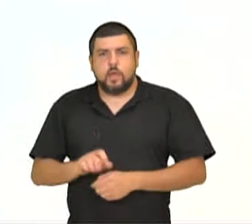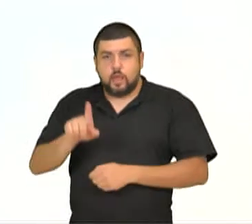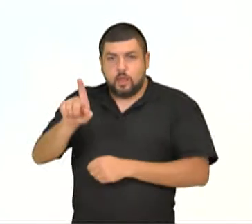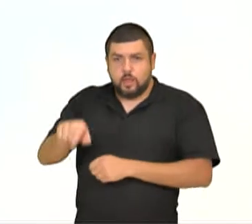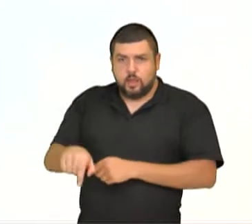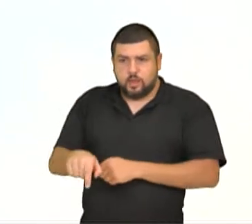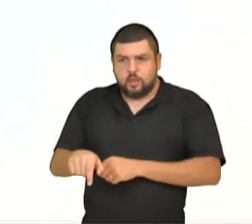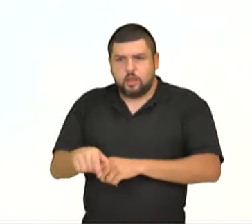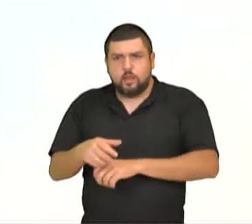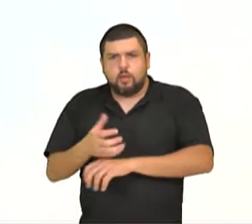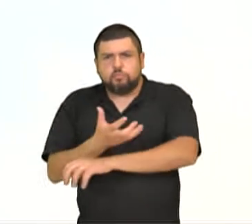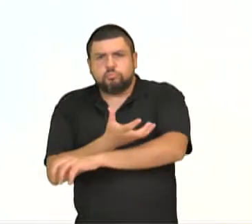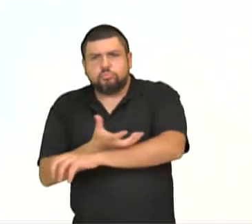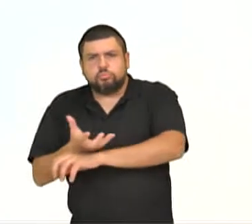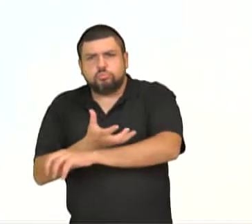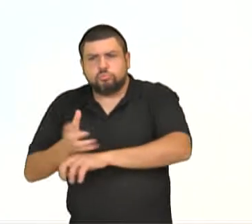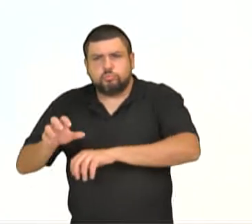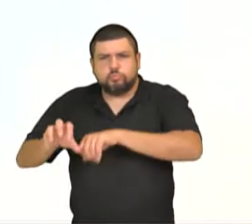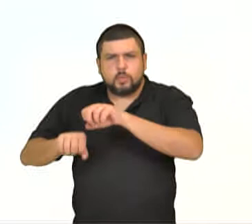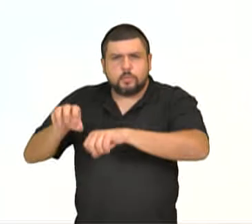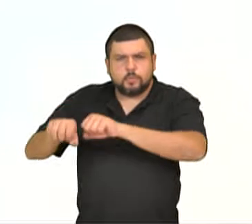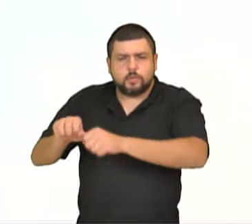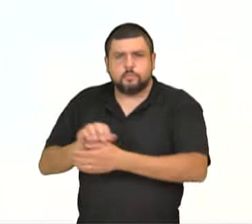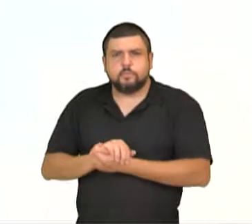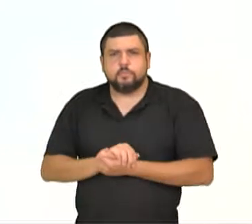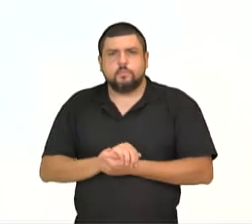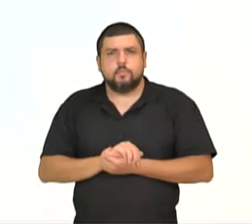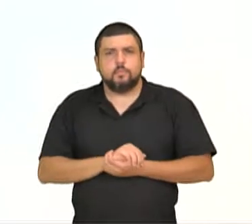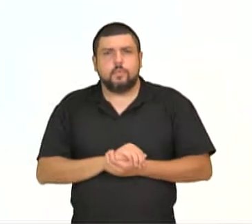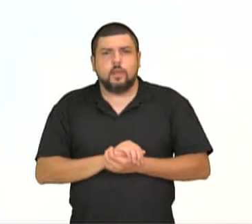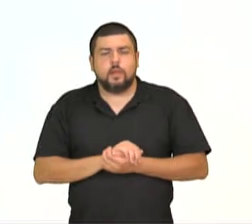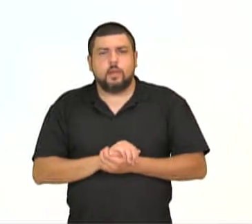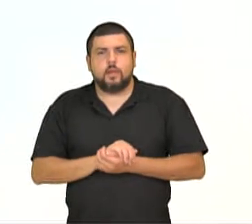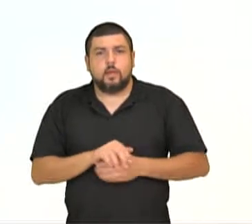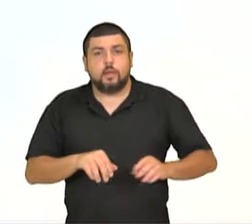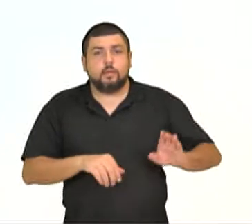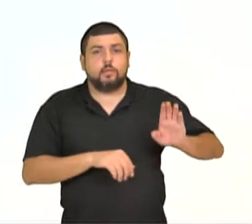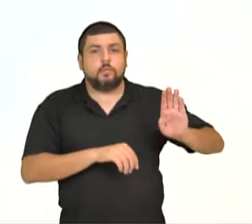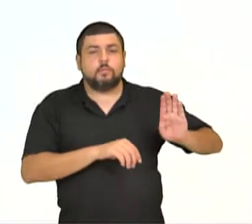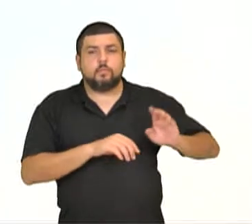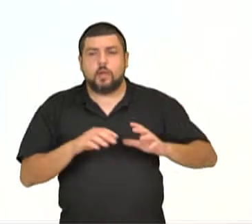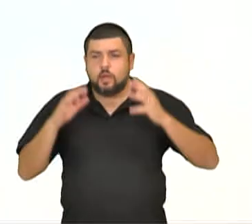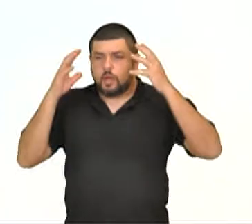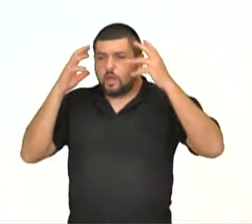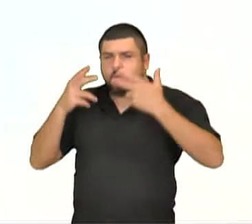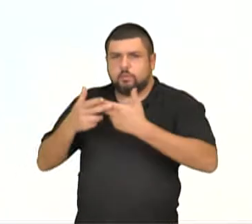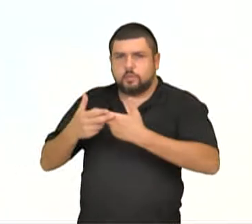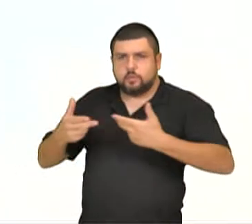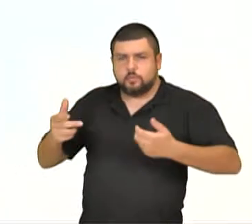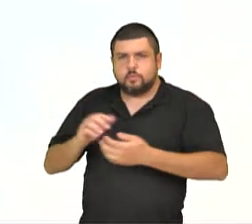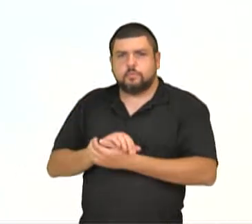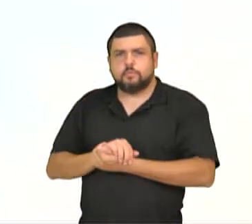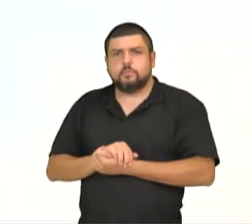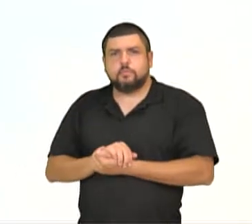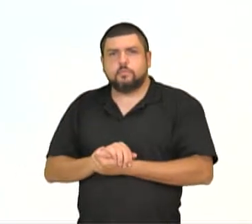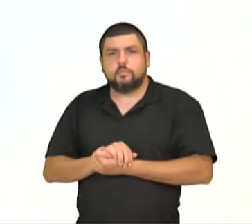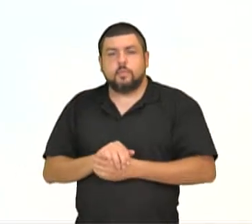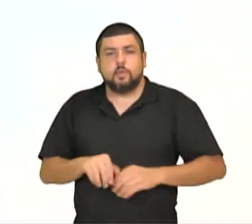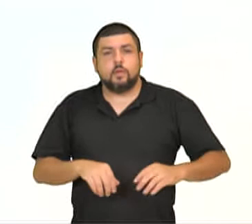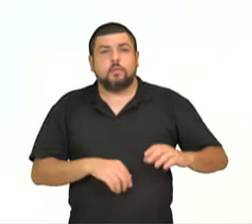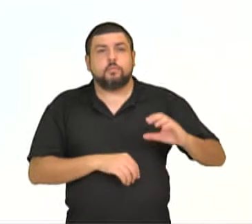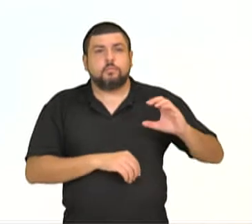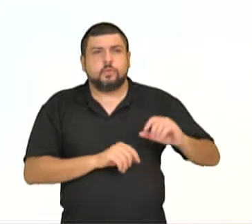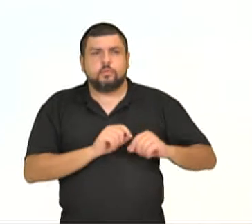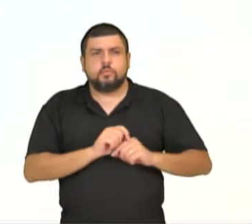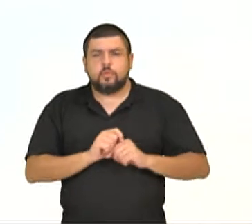que se complementam? São produtos de origem animal que se complementam? São produtos de origem vegetal que